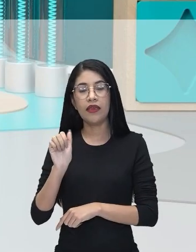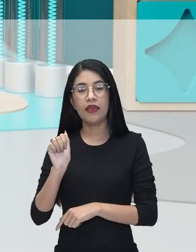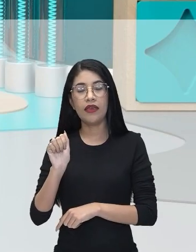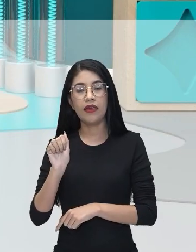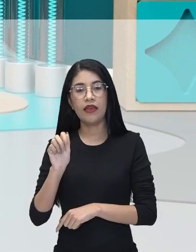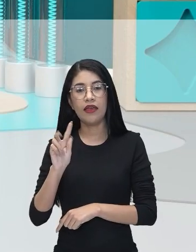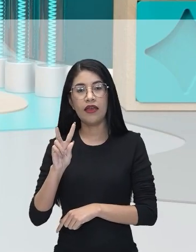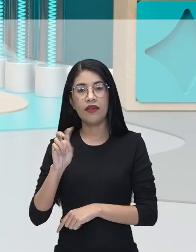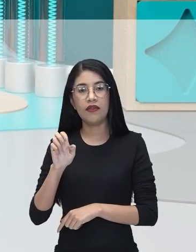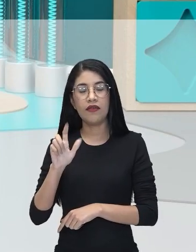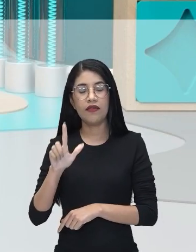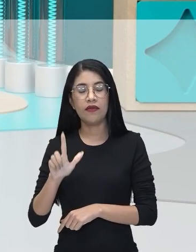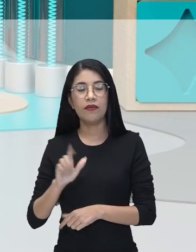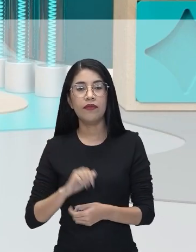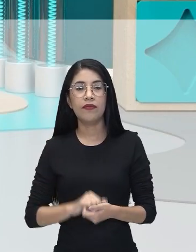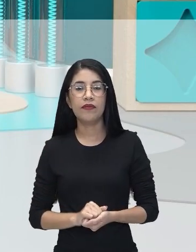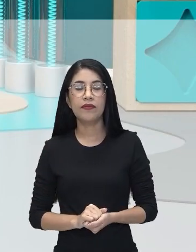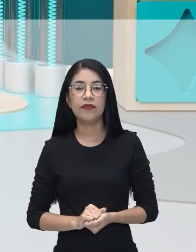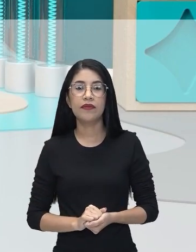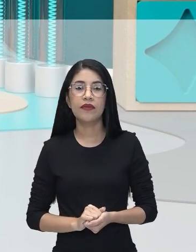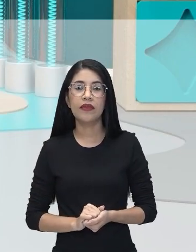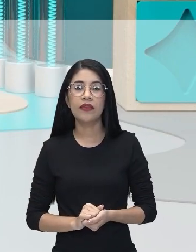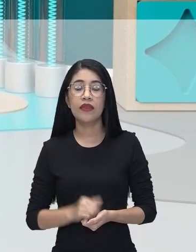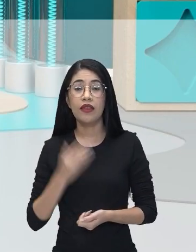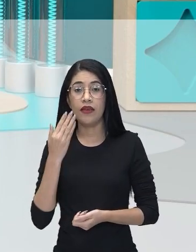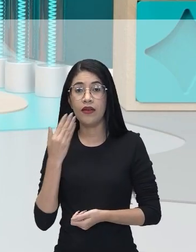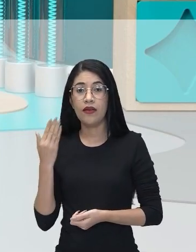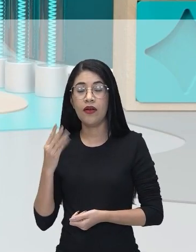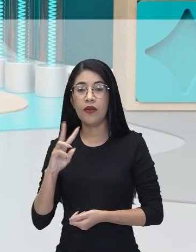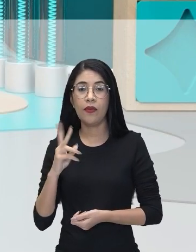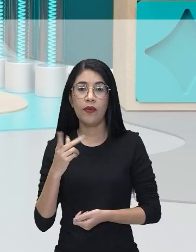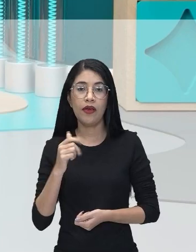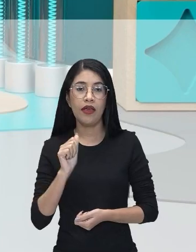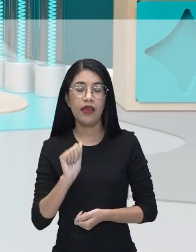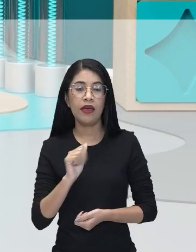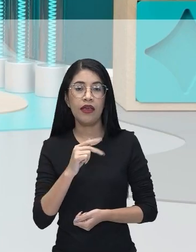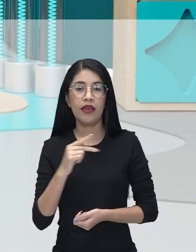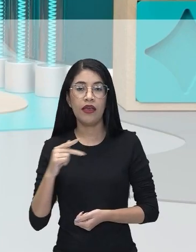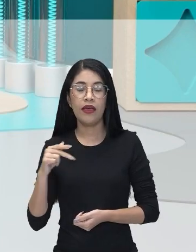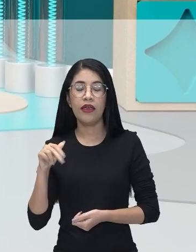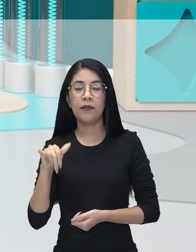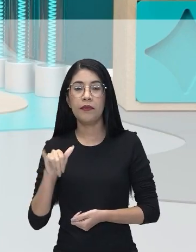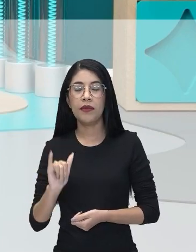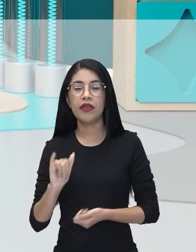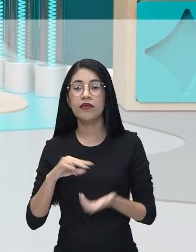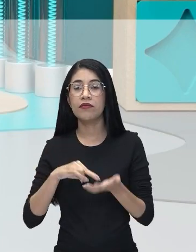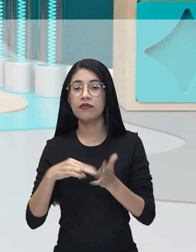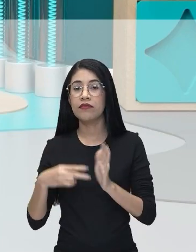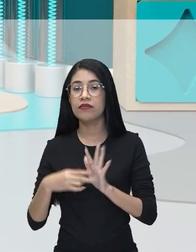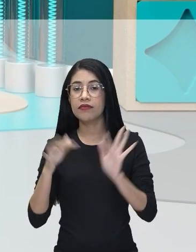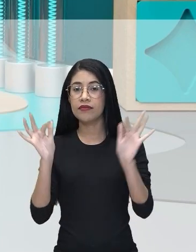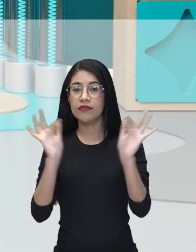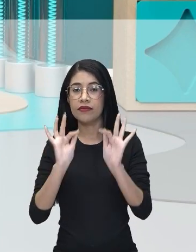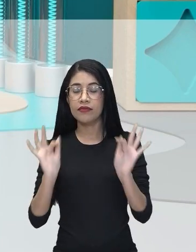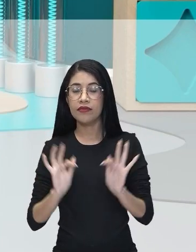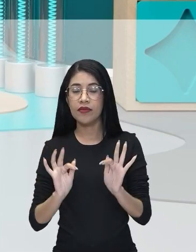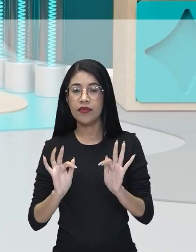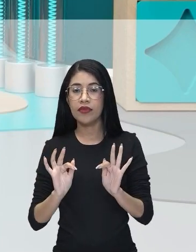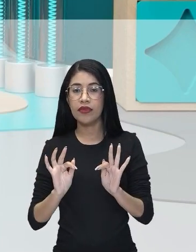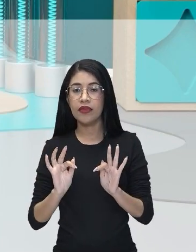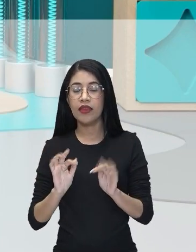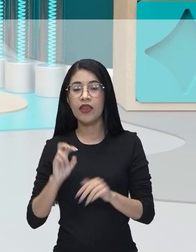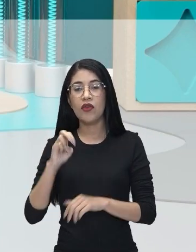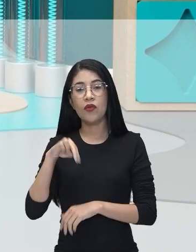Então, agora sobrou aqui o happy, que é feliz, e o ness.